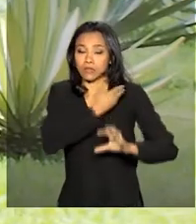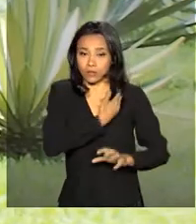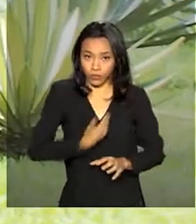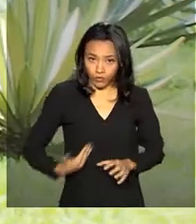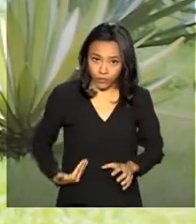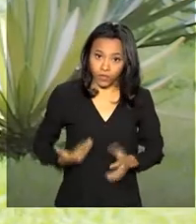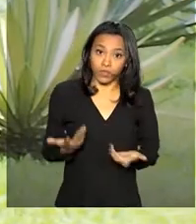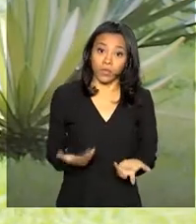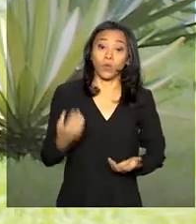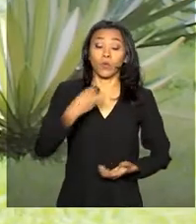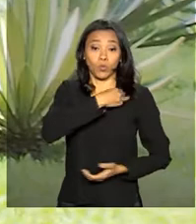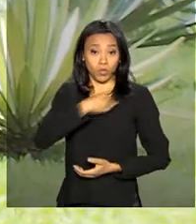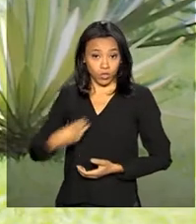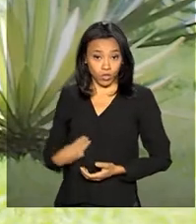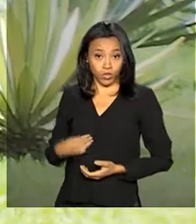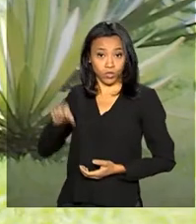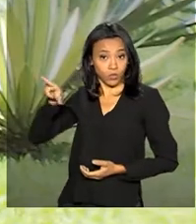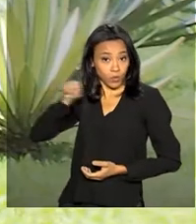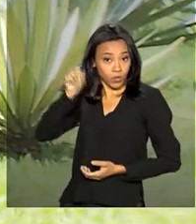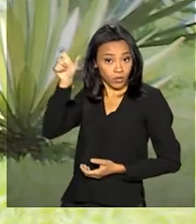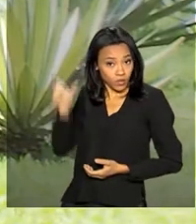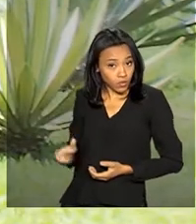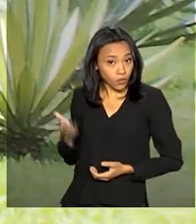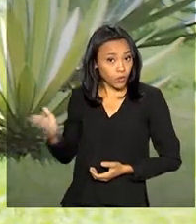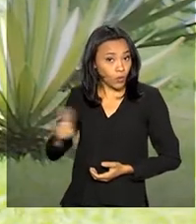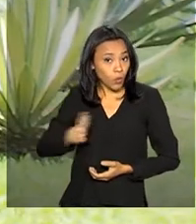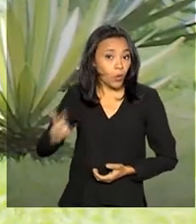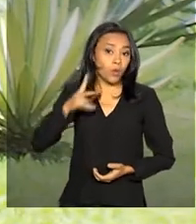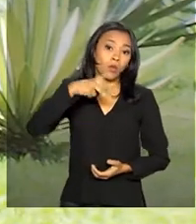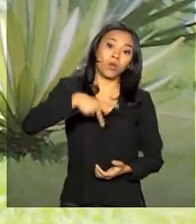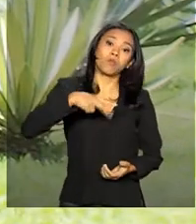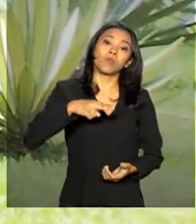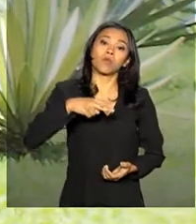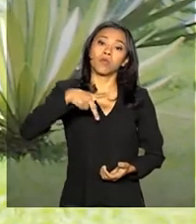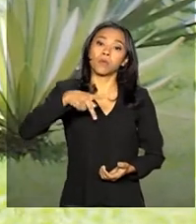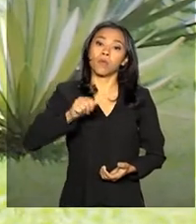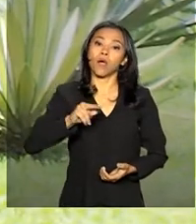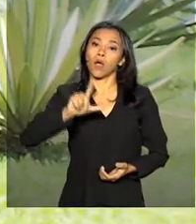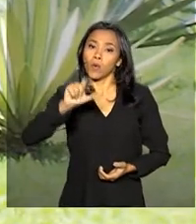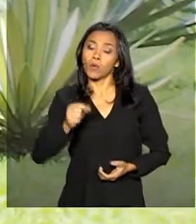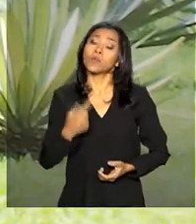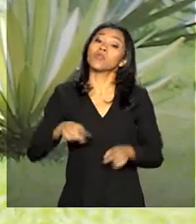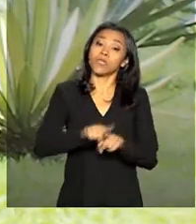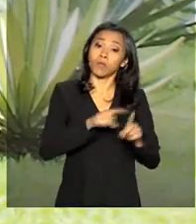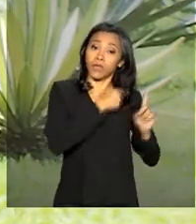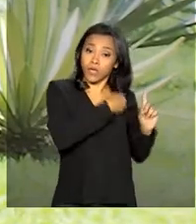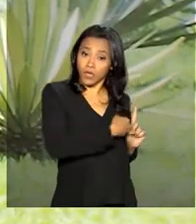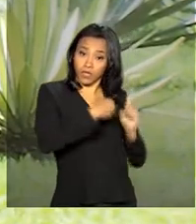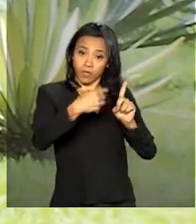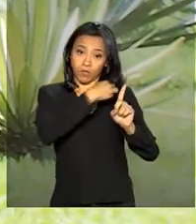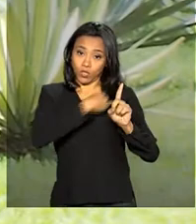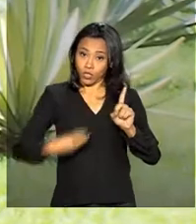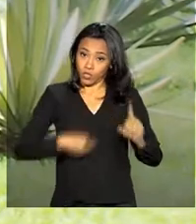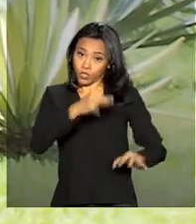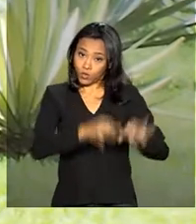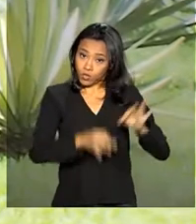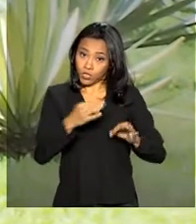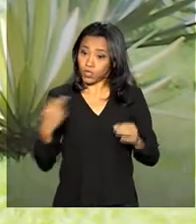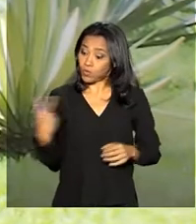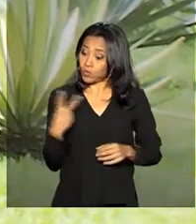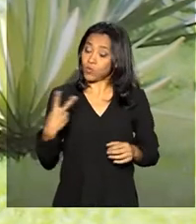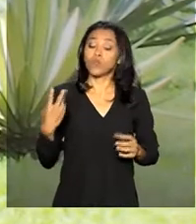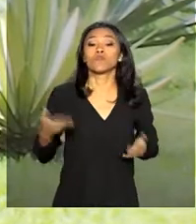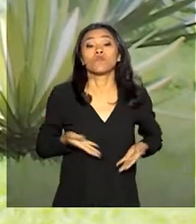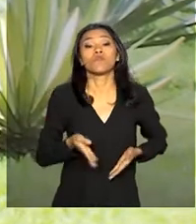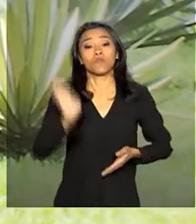ministro indicado para assumir a pasta de economia paulo guedes e também o ministro indicado para justiça sérgio moro os dois também viajaram foram para o rio de